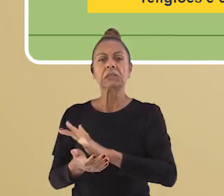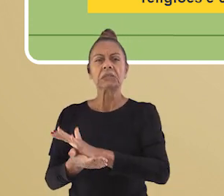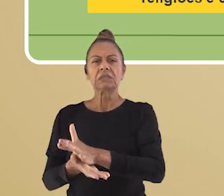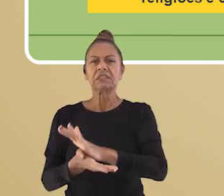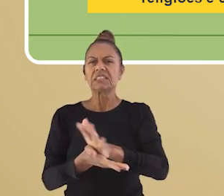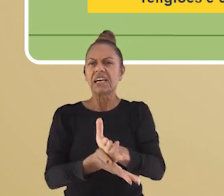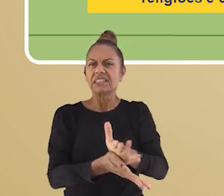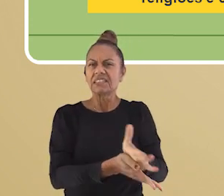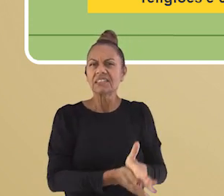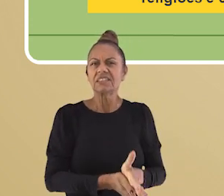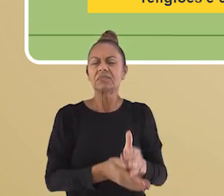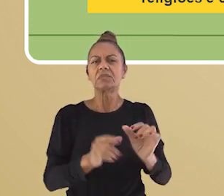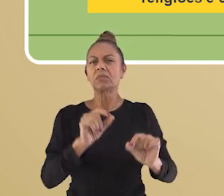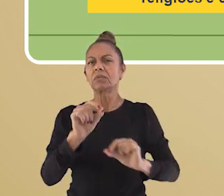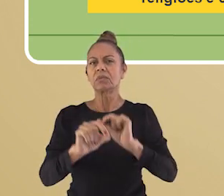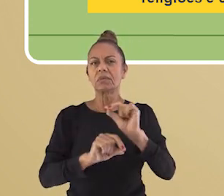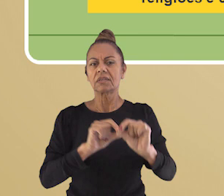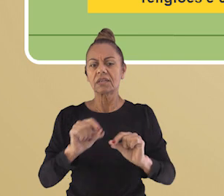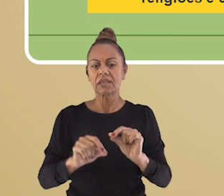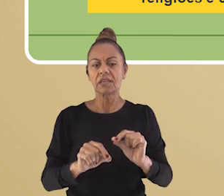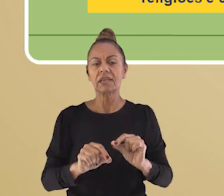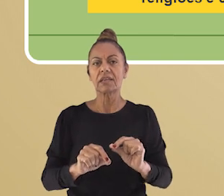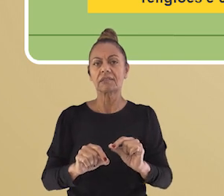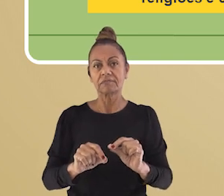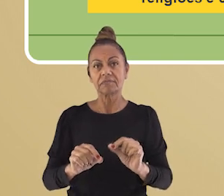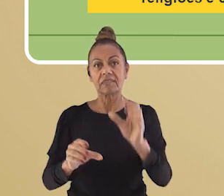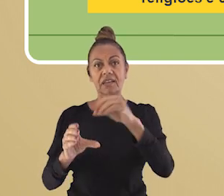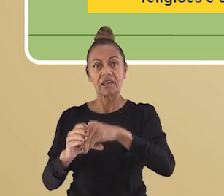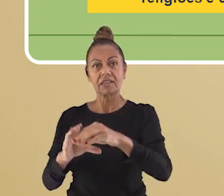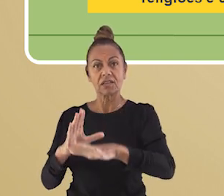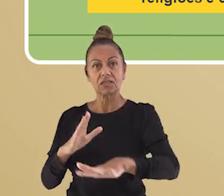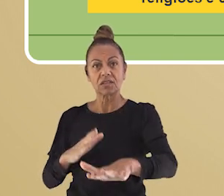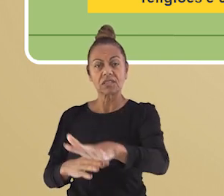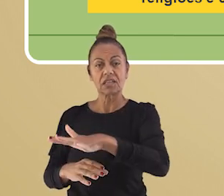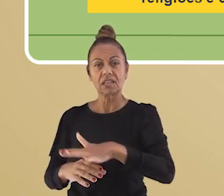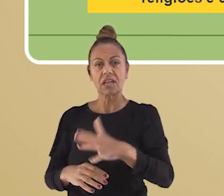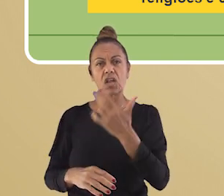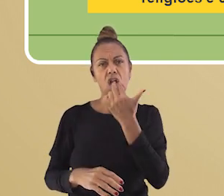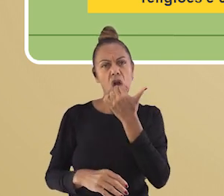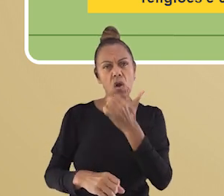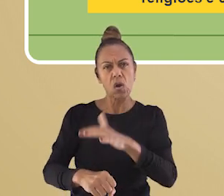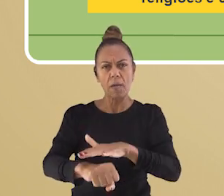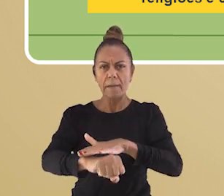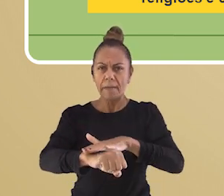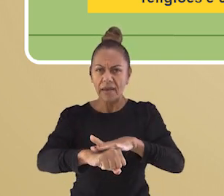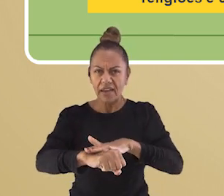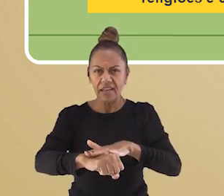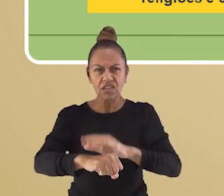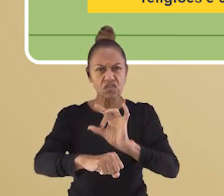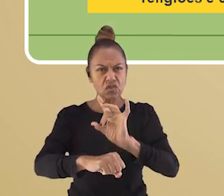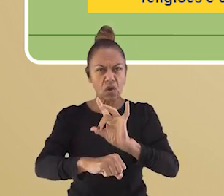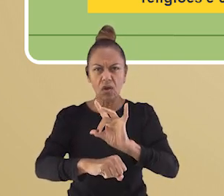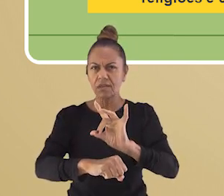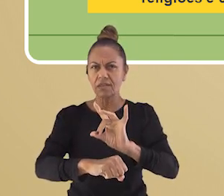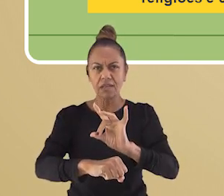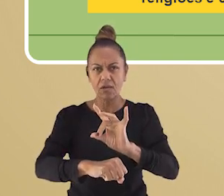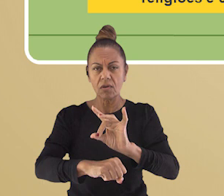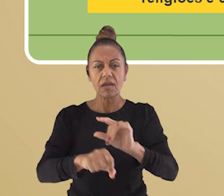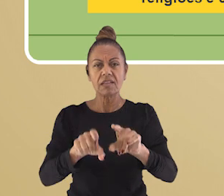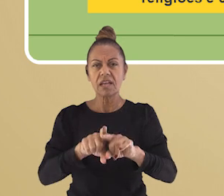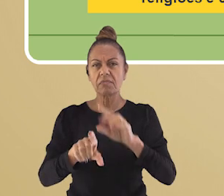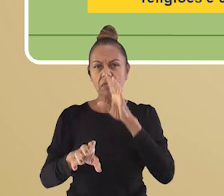formas na sociedade, pois ele é feito não só pelo julgamento da cor da pele, mas também pelas formas